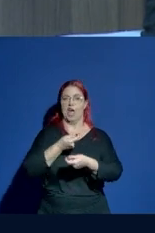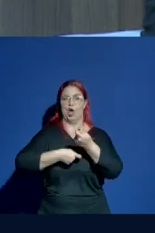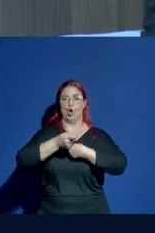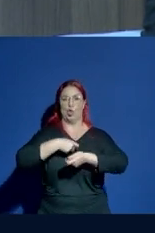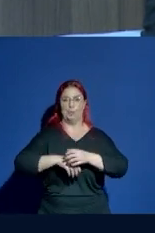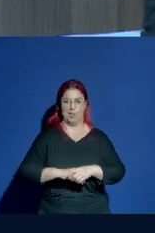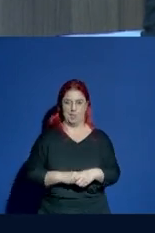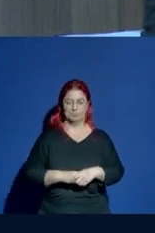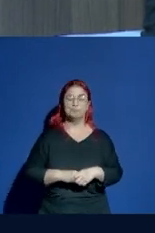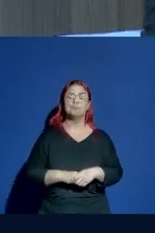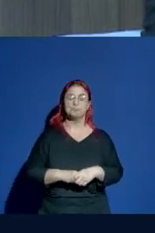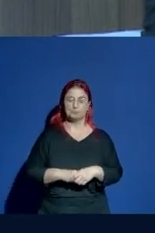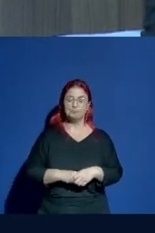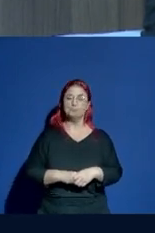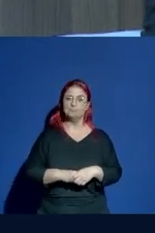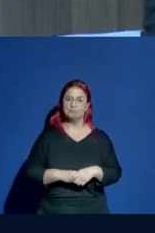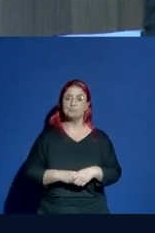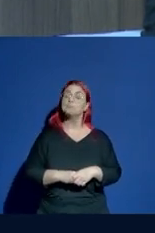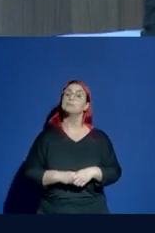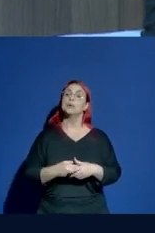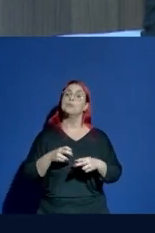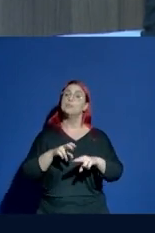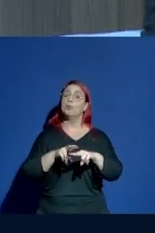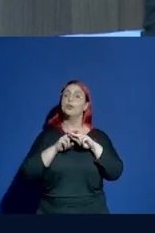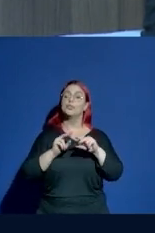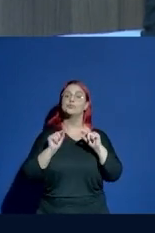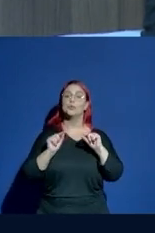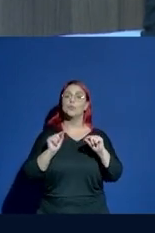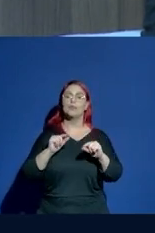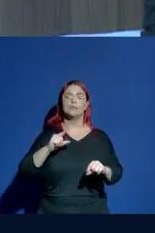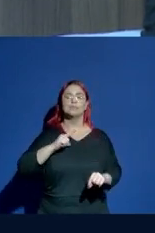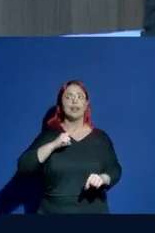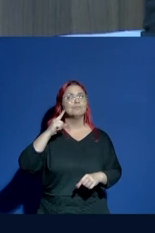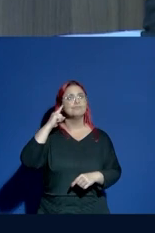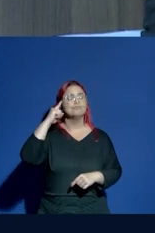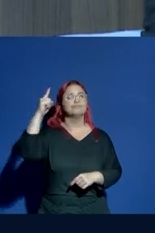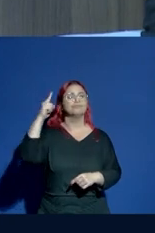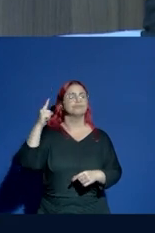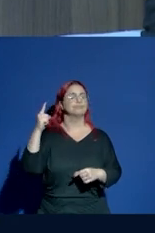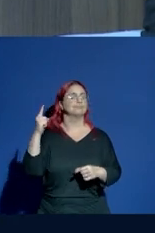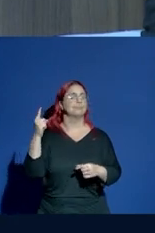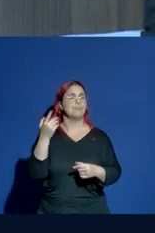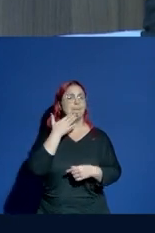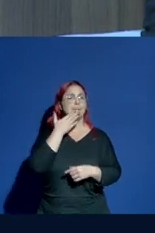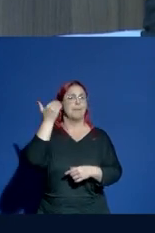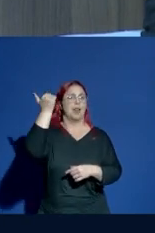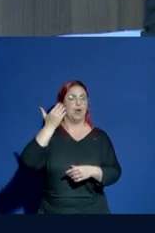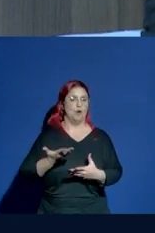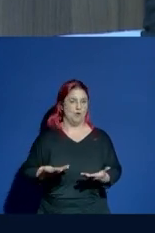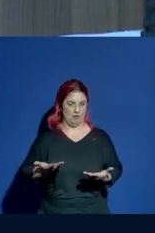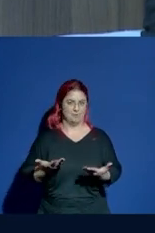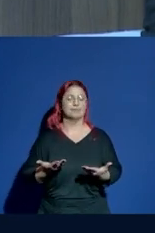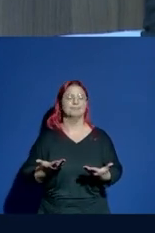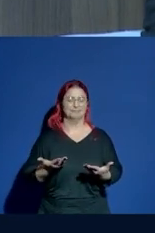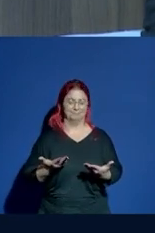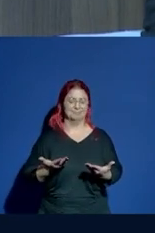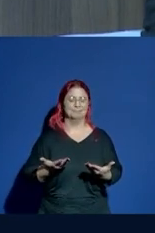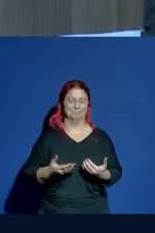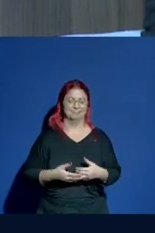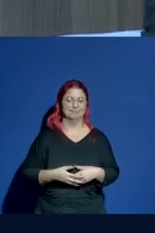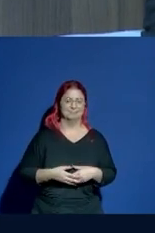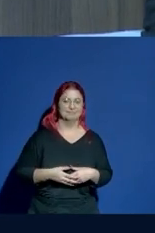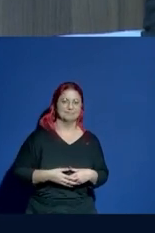e nisso aí vem a nosso grande rendicap e a nossa grande o nosso